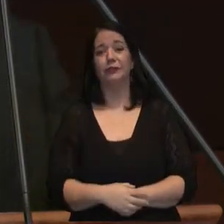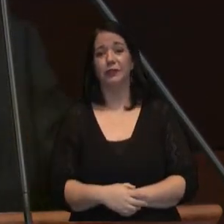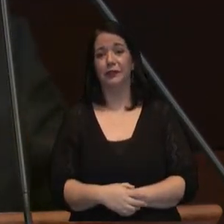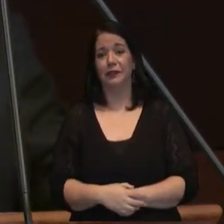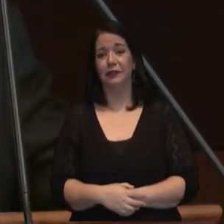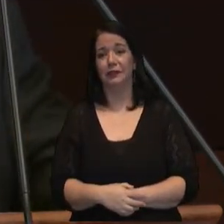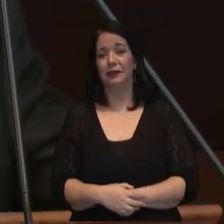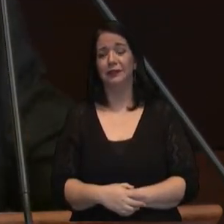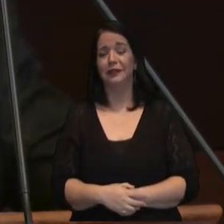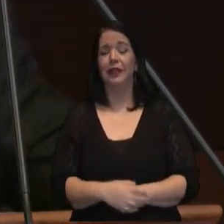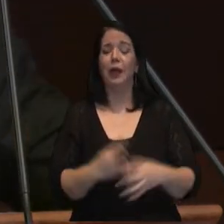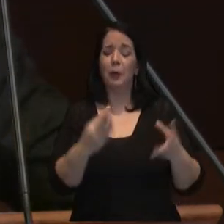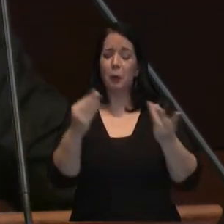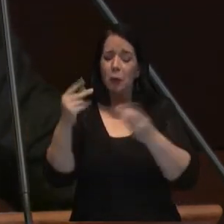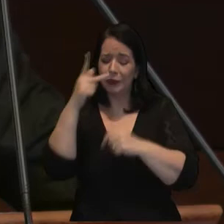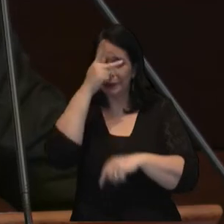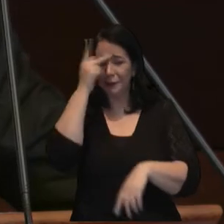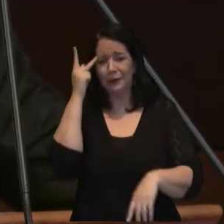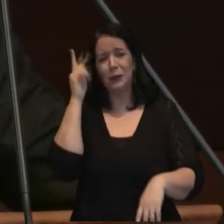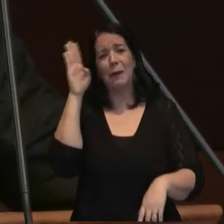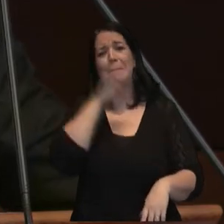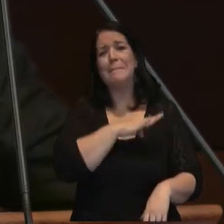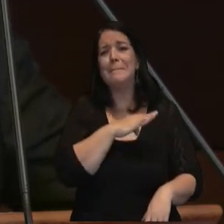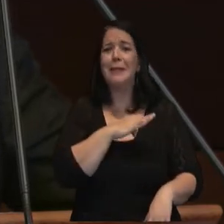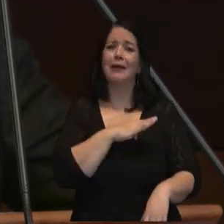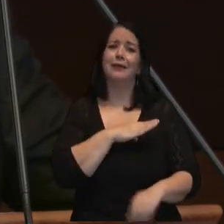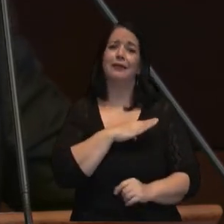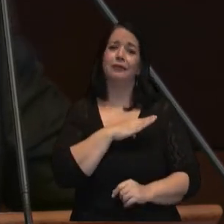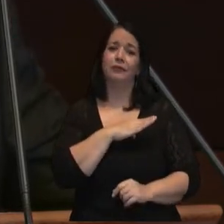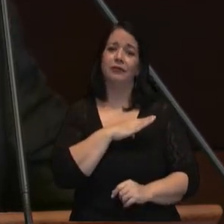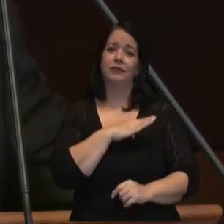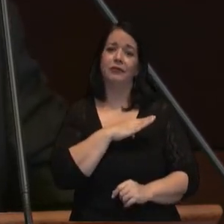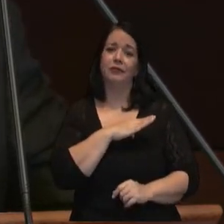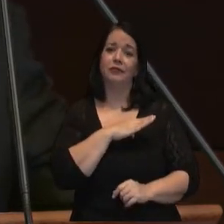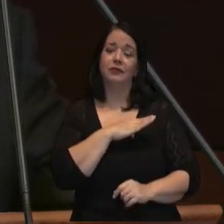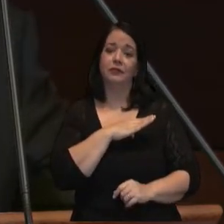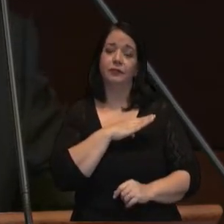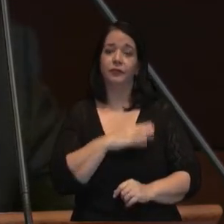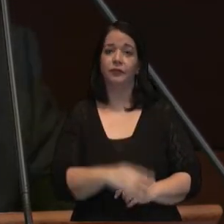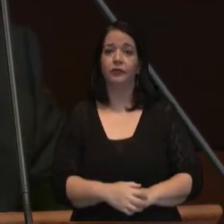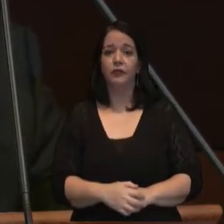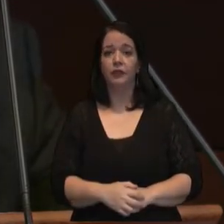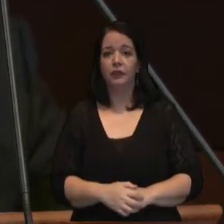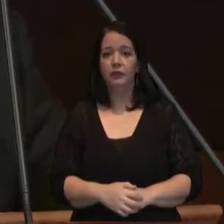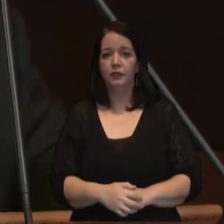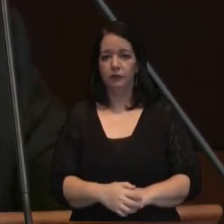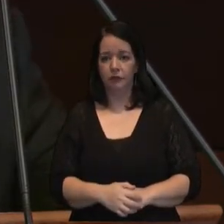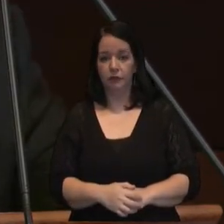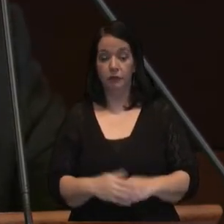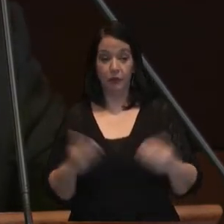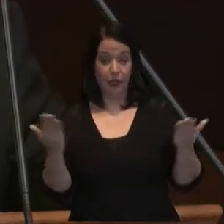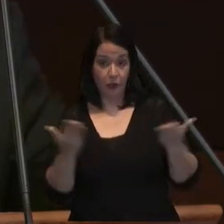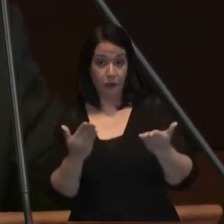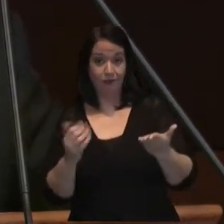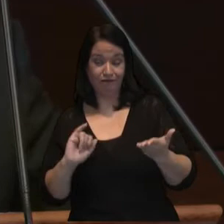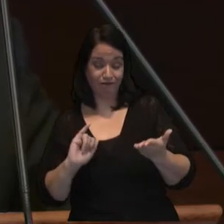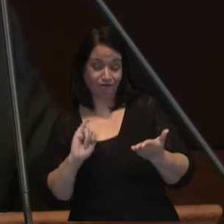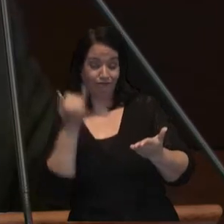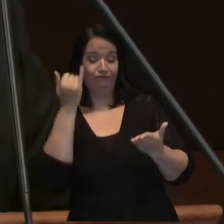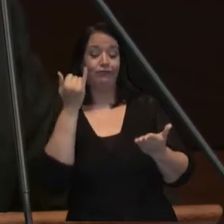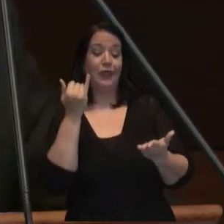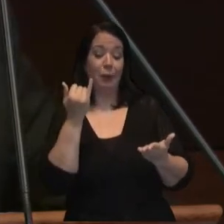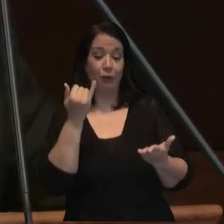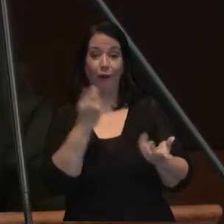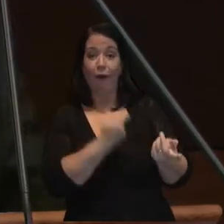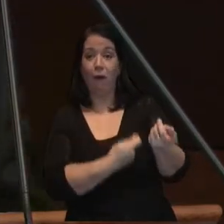quanta gente má se aproveitando de recursos que deveriam ser destinados para